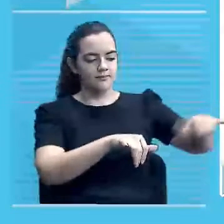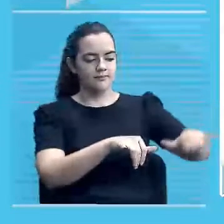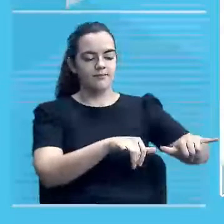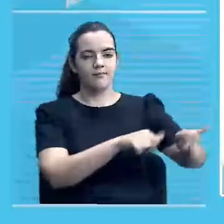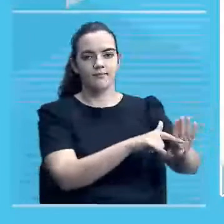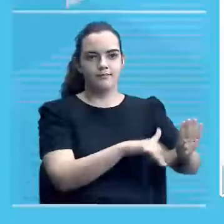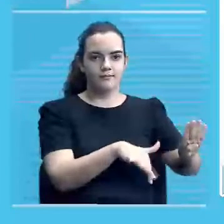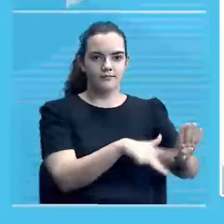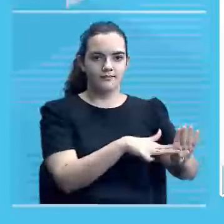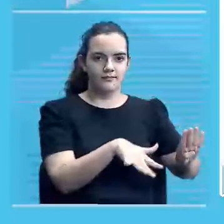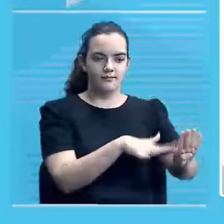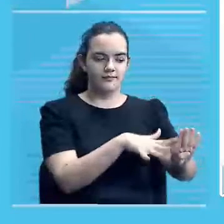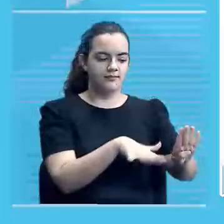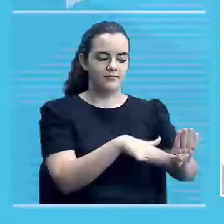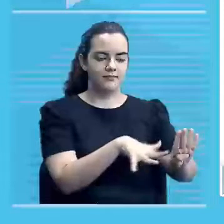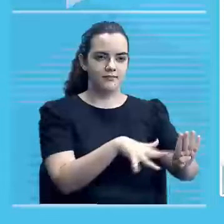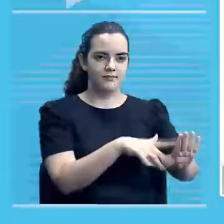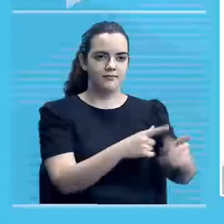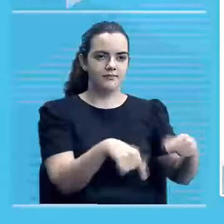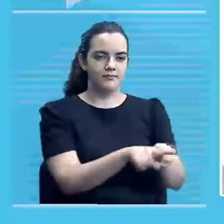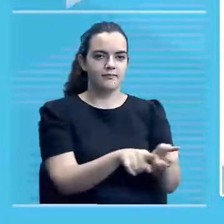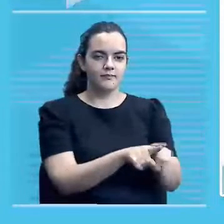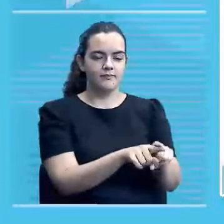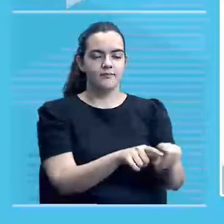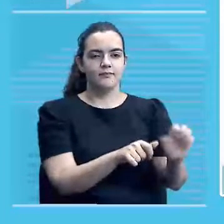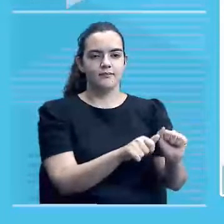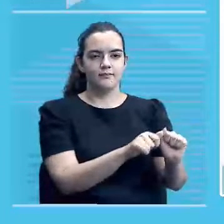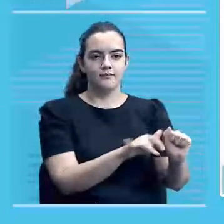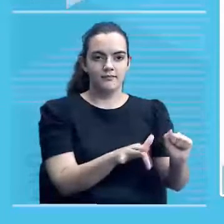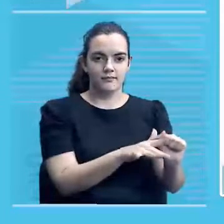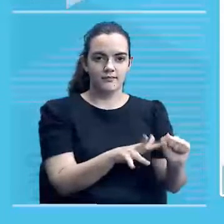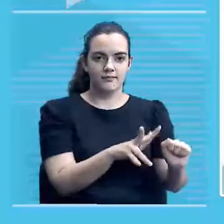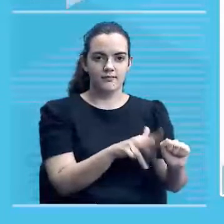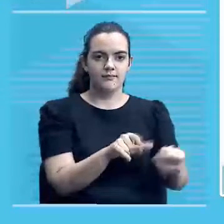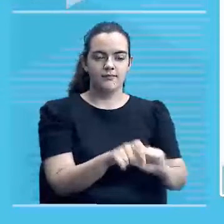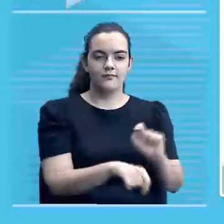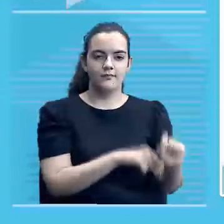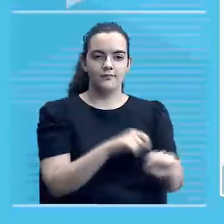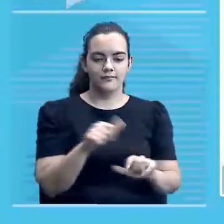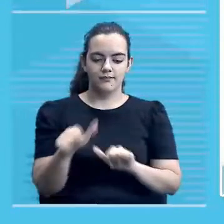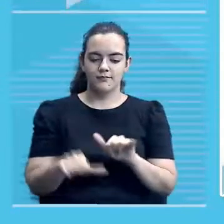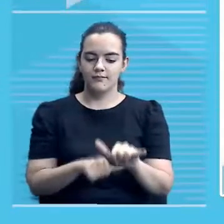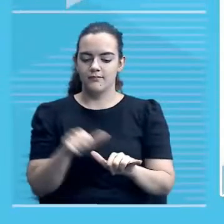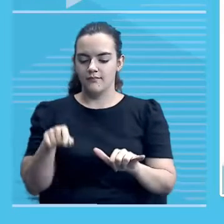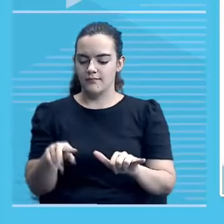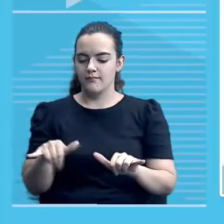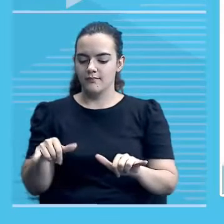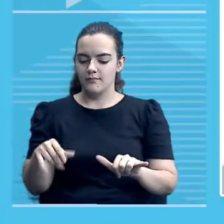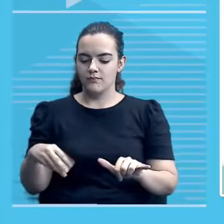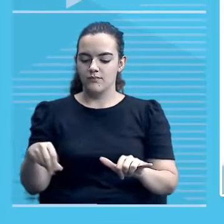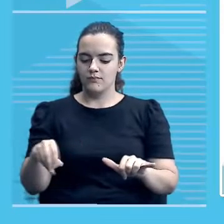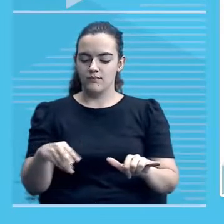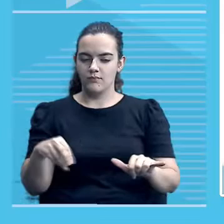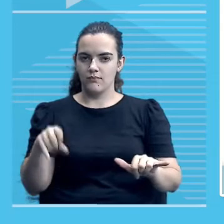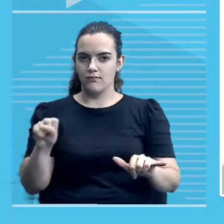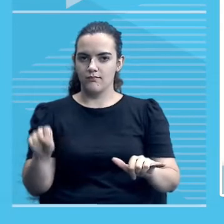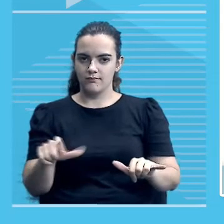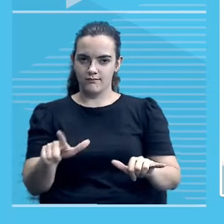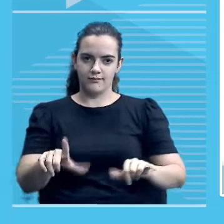água. Reação esta conhecida como neutralização ou salificação. Muito bem.